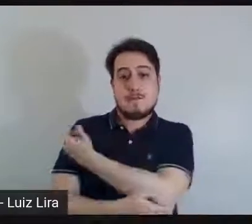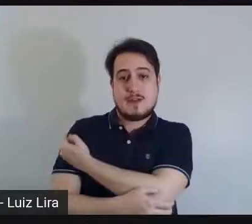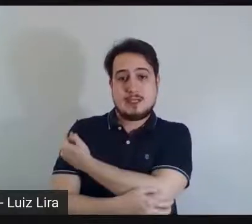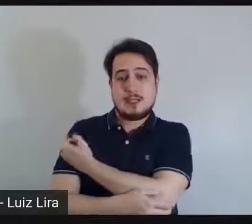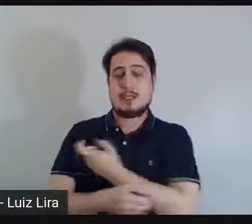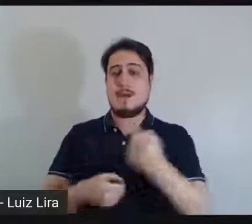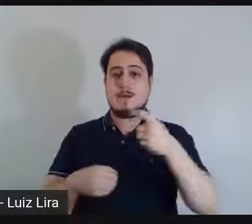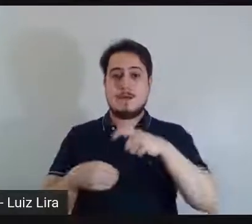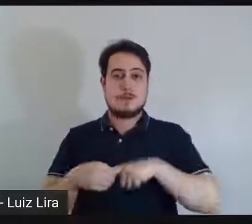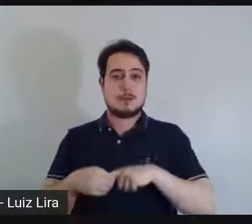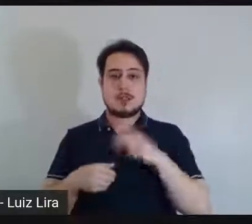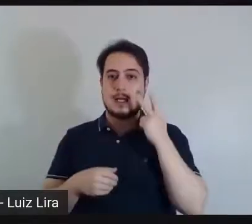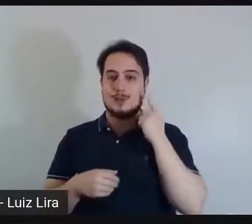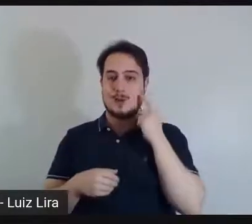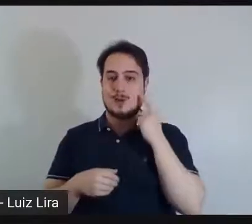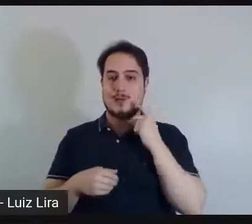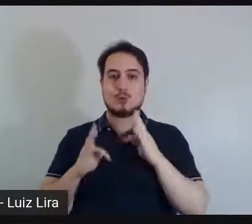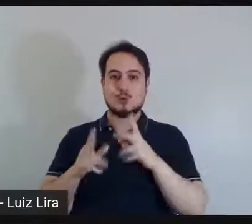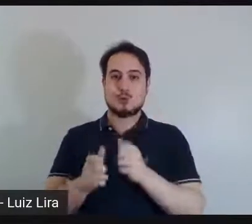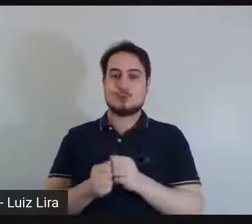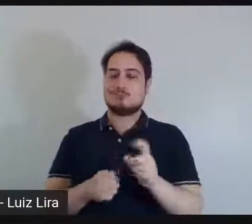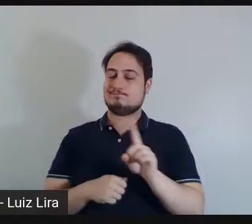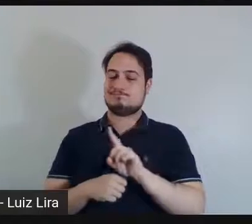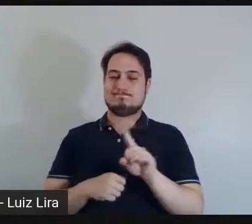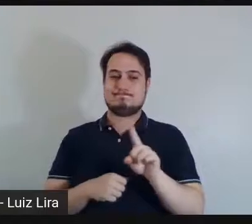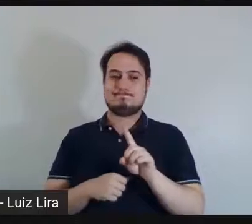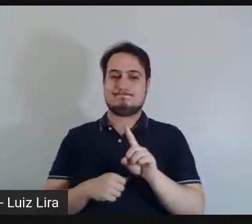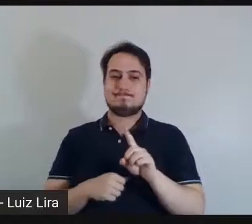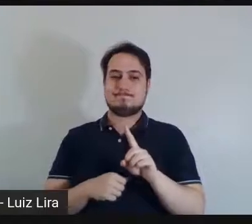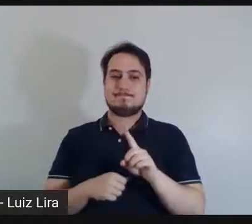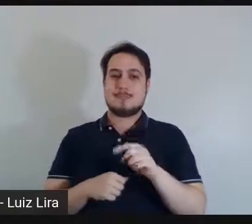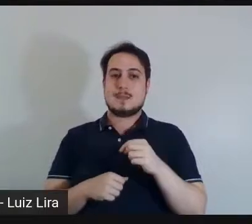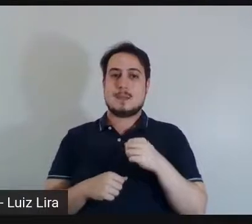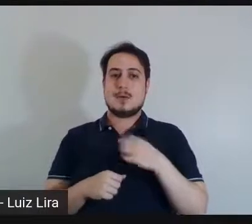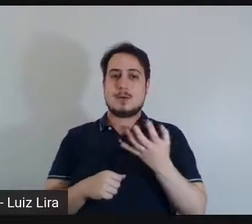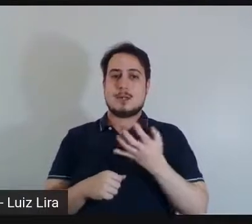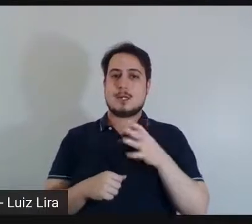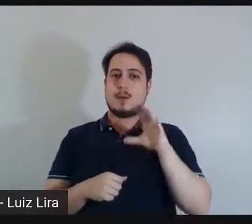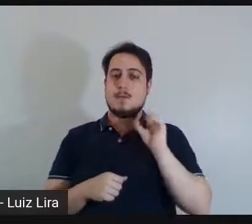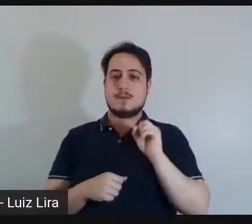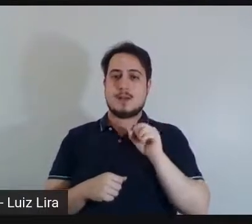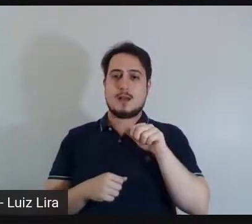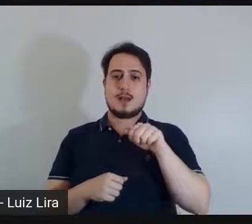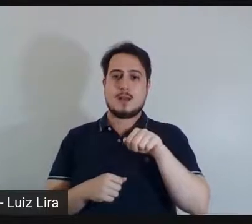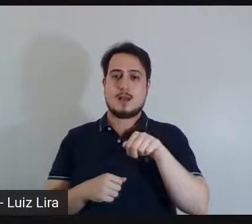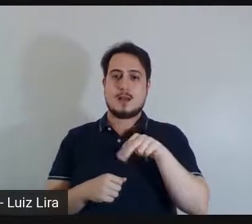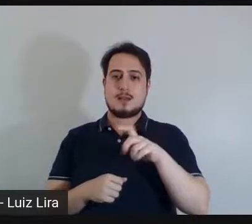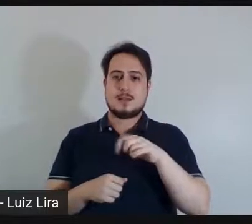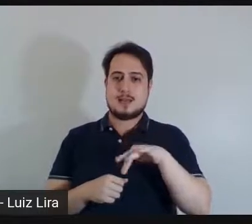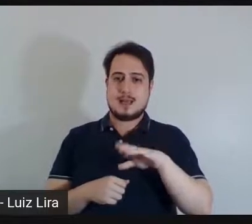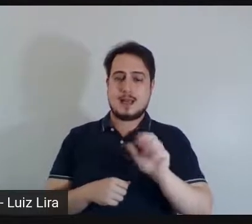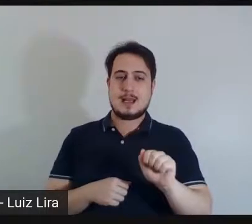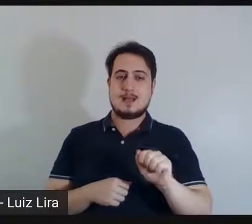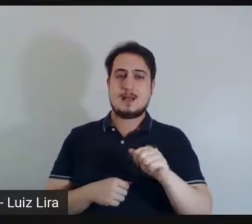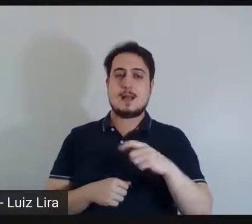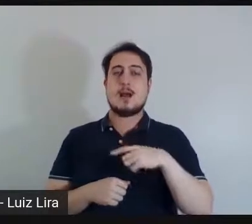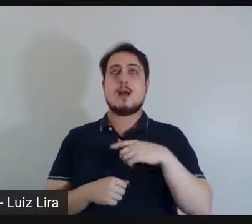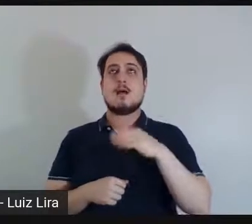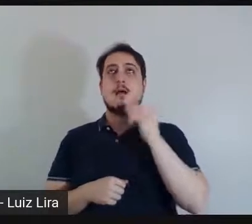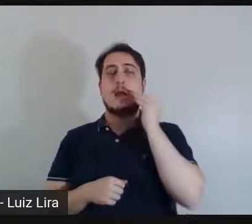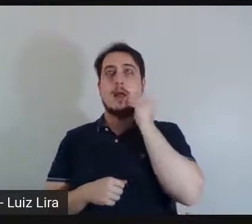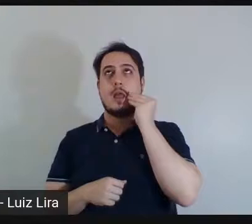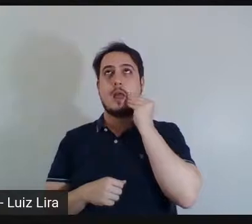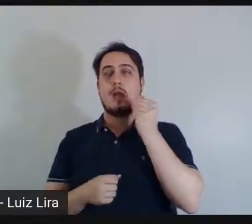à realidade anterior. Mas eu queria ouvir a doutora André, até porque a gente tem